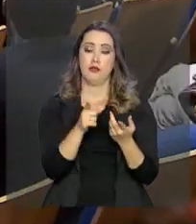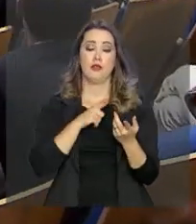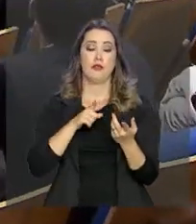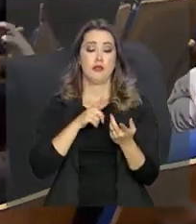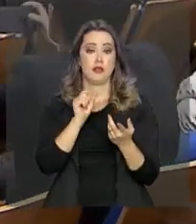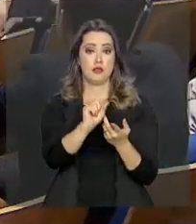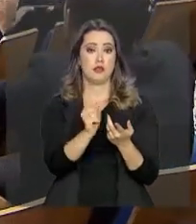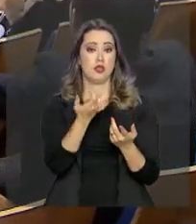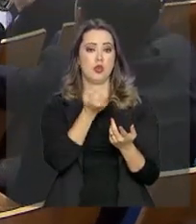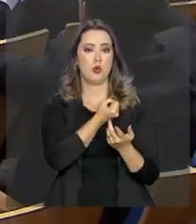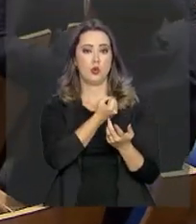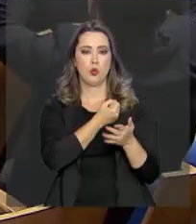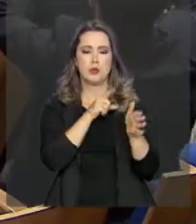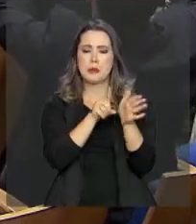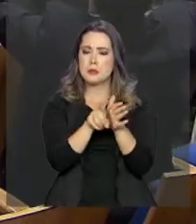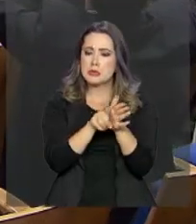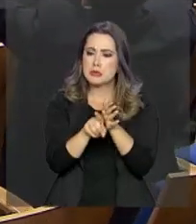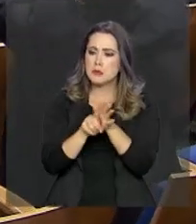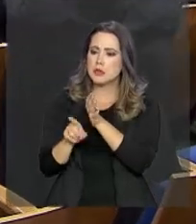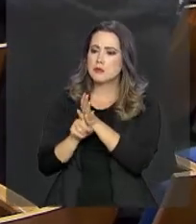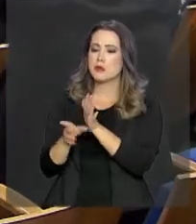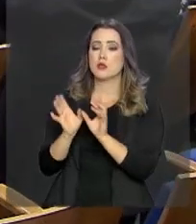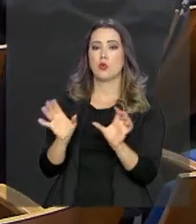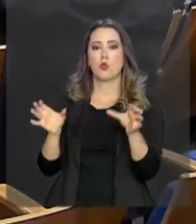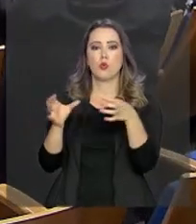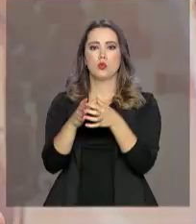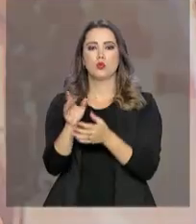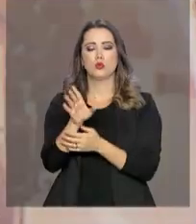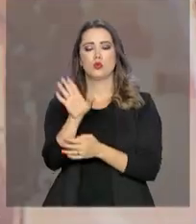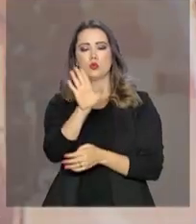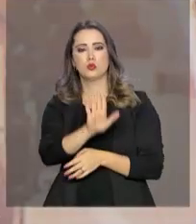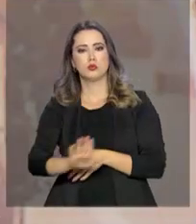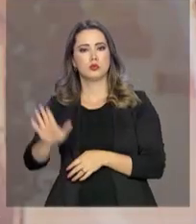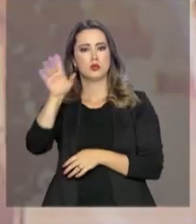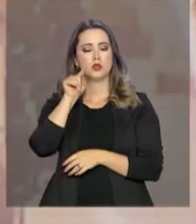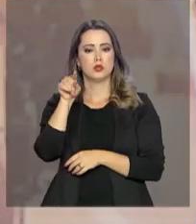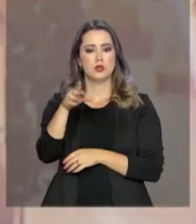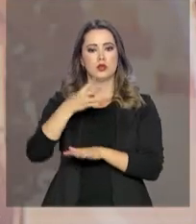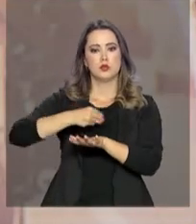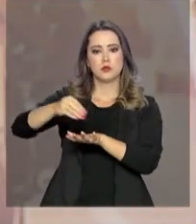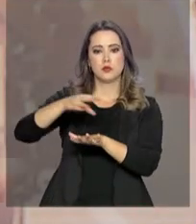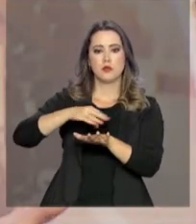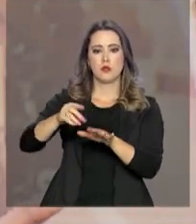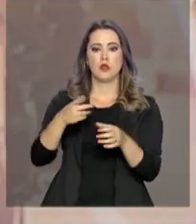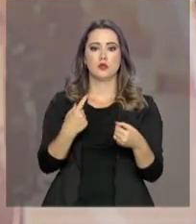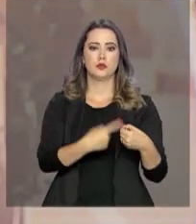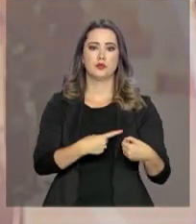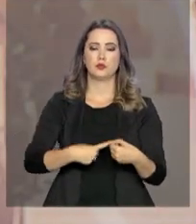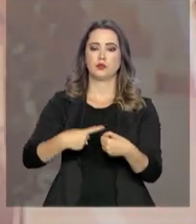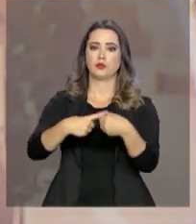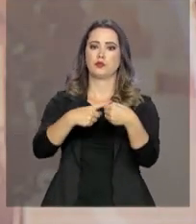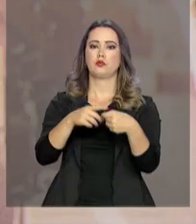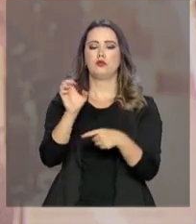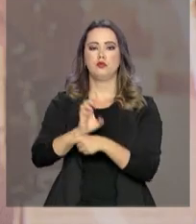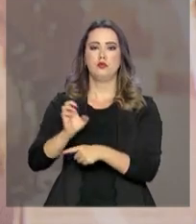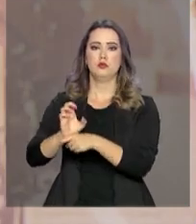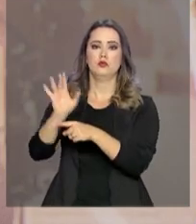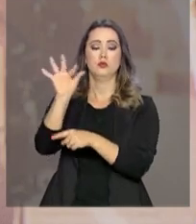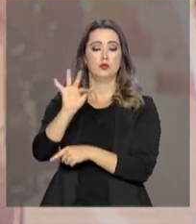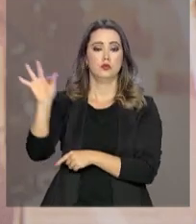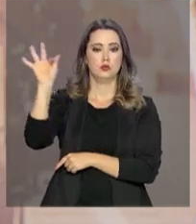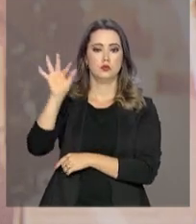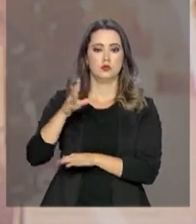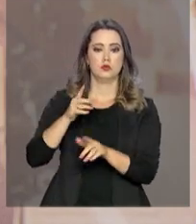viária a ideia é criar um grande banco de dados que reúne informações de órgãos municipais estaduais e federais